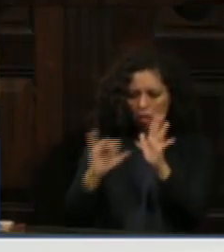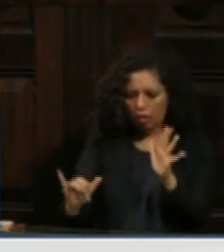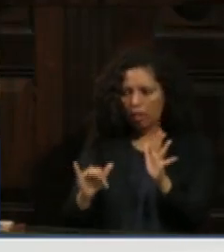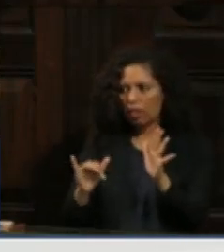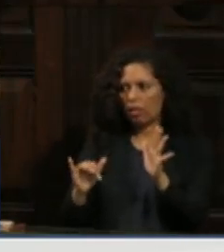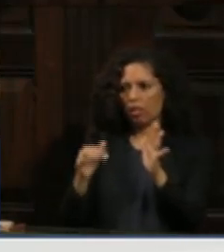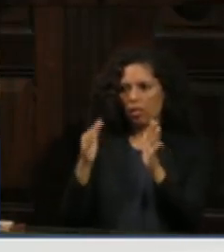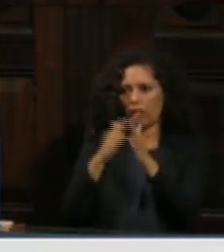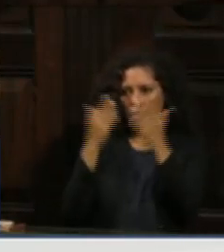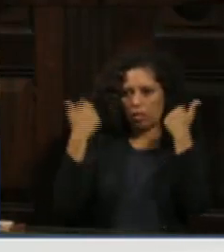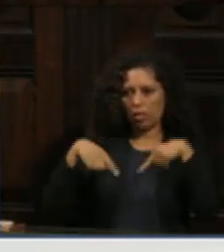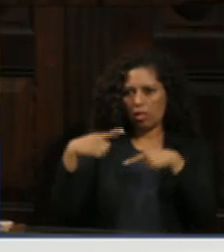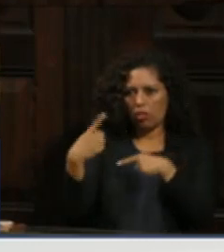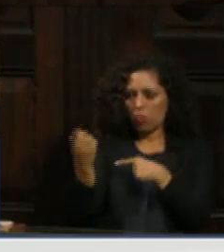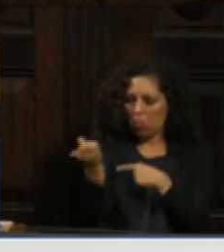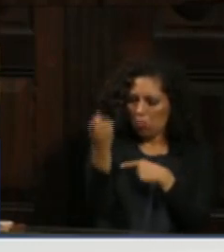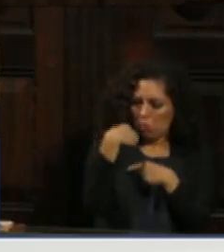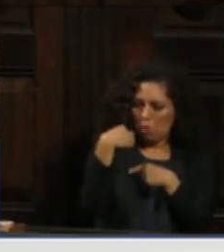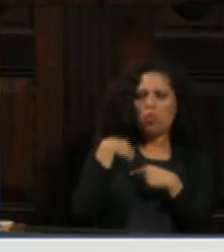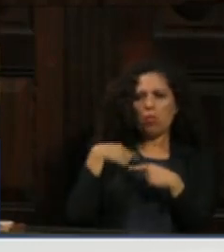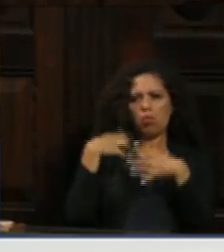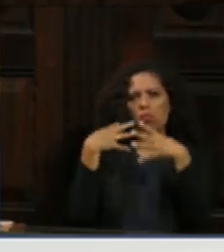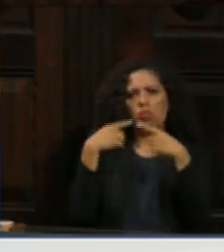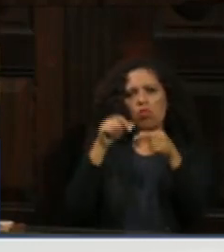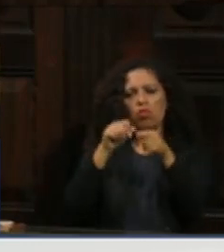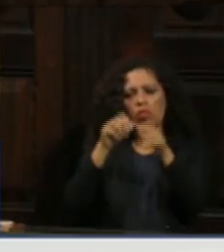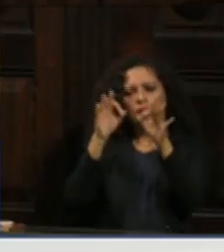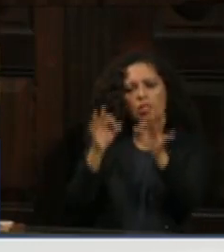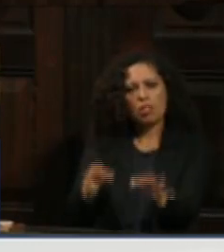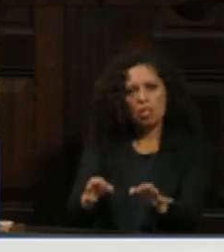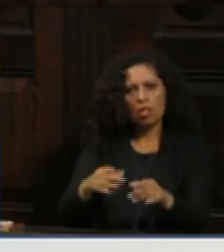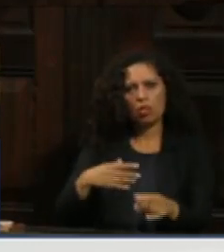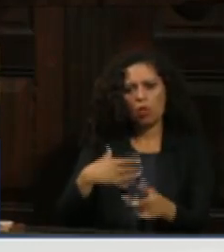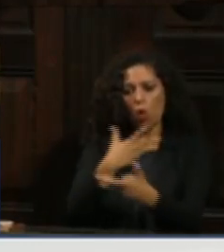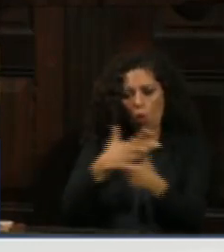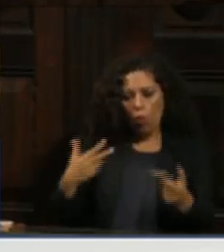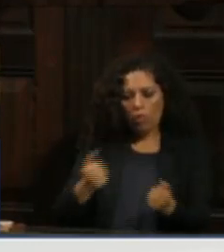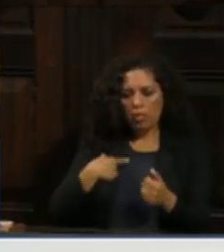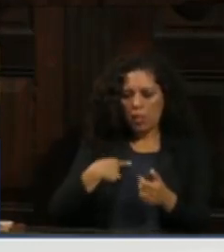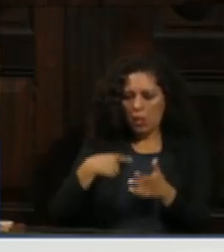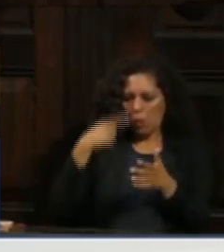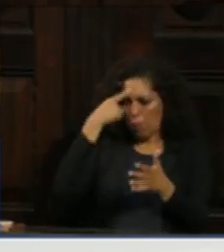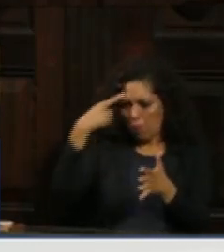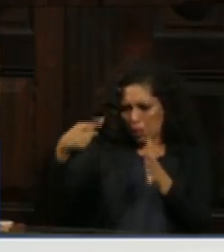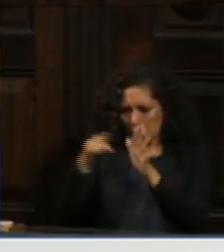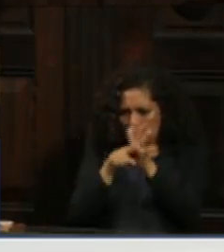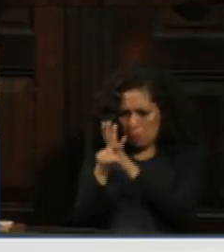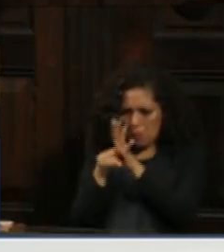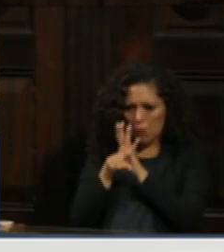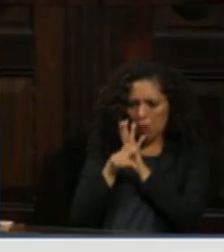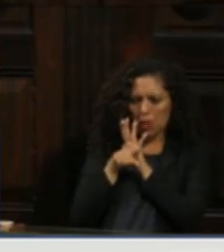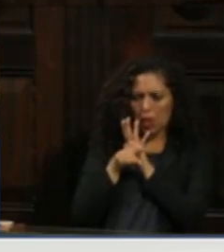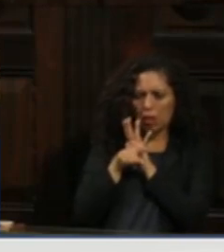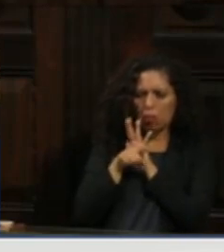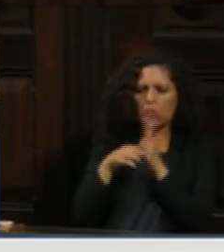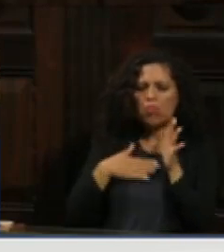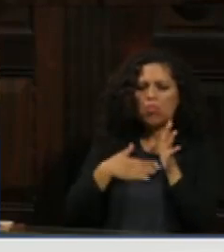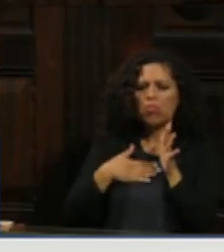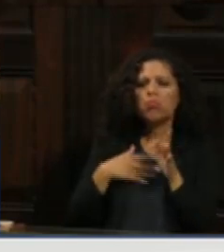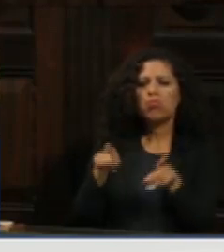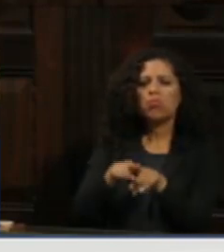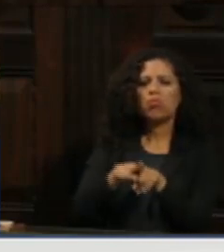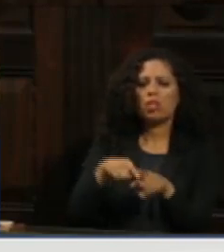Estou chegando ao final do mandato de deputado estadual, primeiro mandato, né,